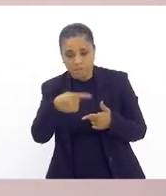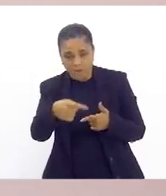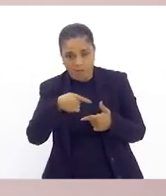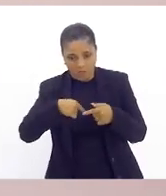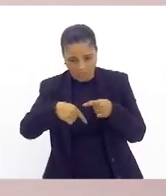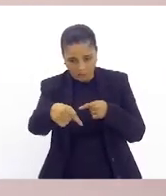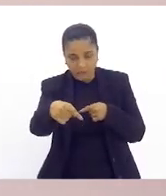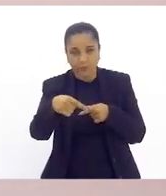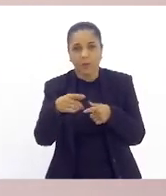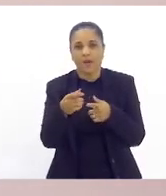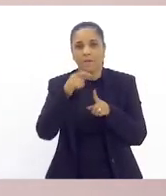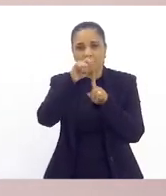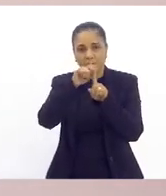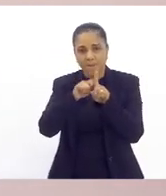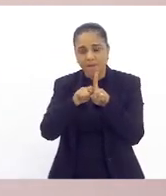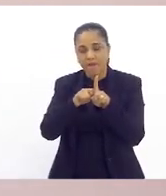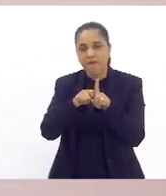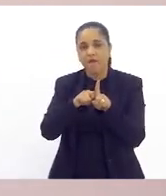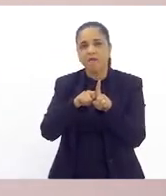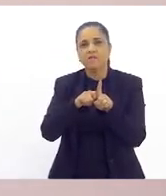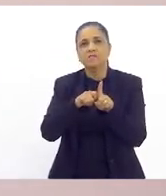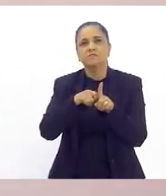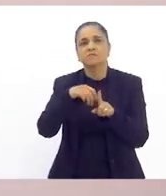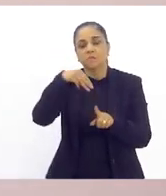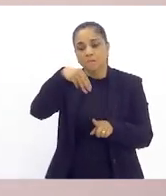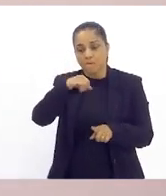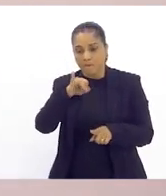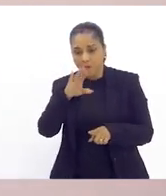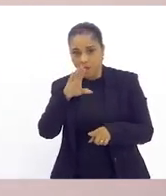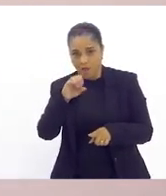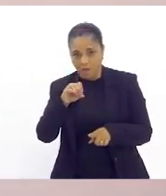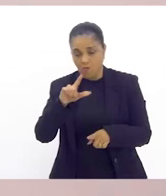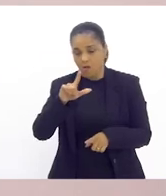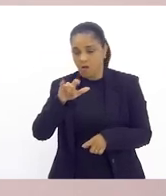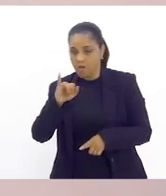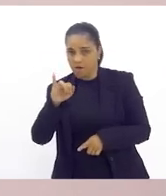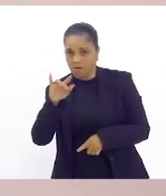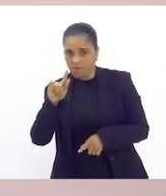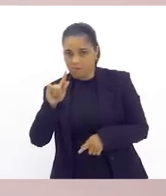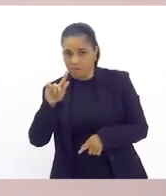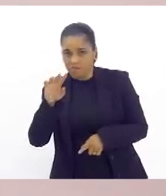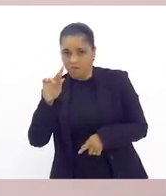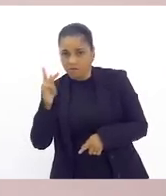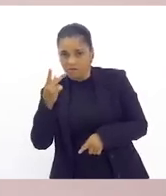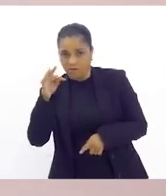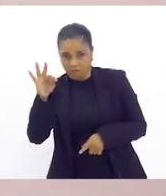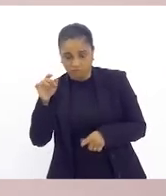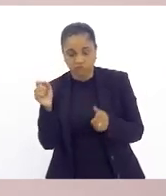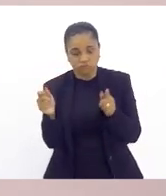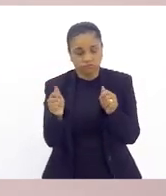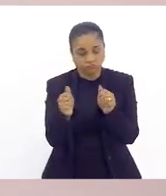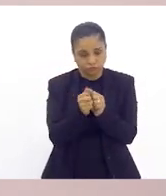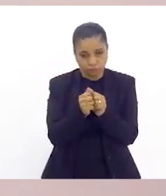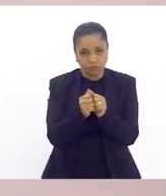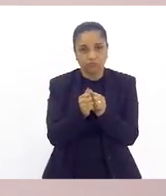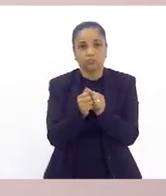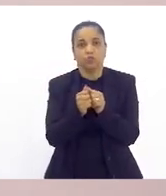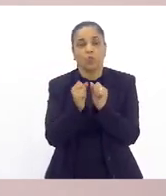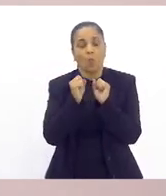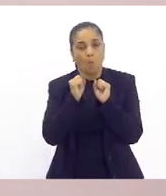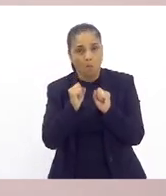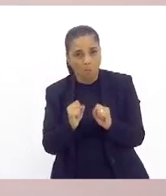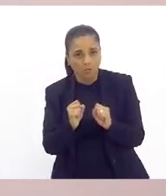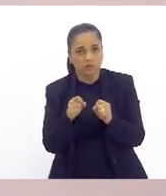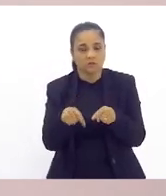a light deve agora até o final de Maio se pronunciar junto ao poder concedente quanto ao desejo